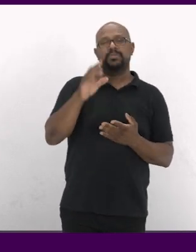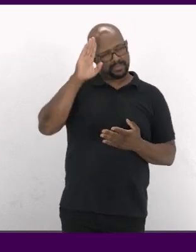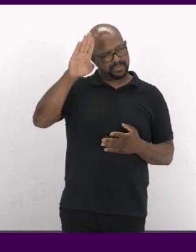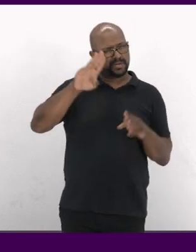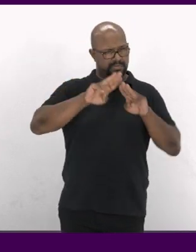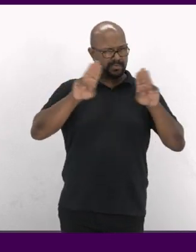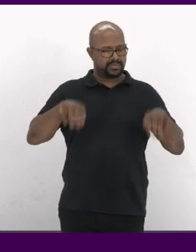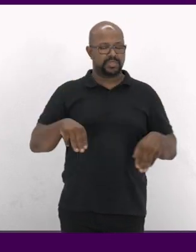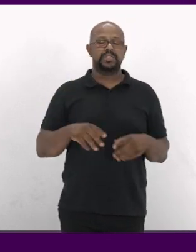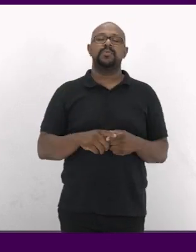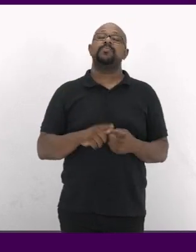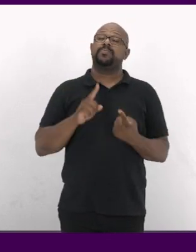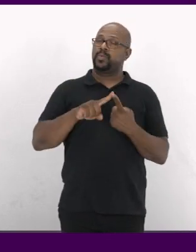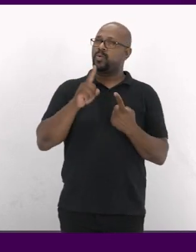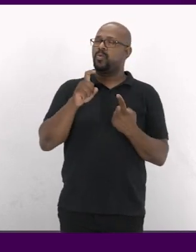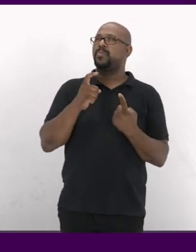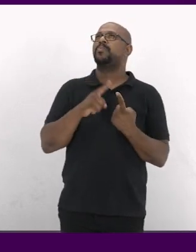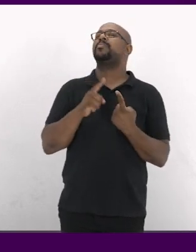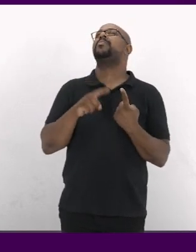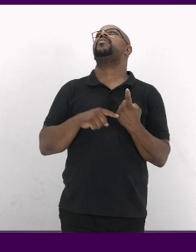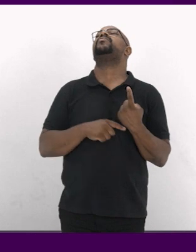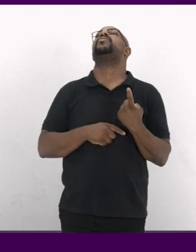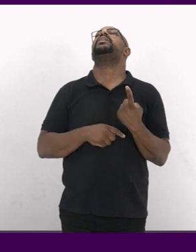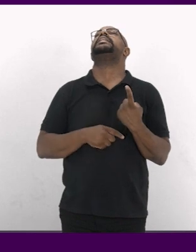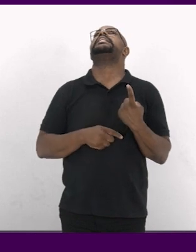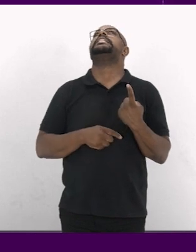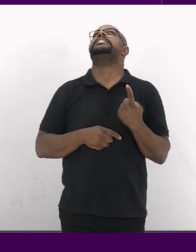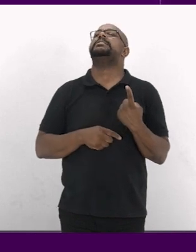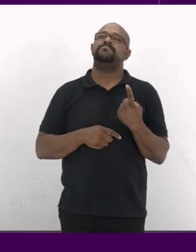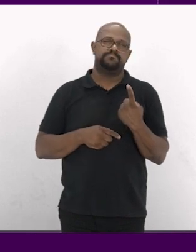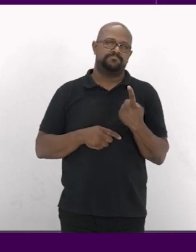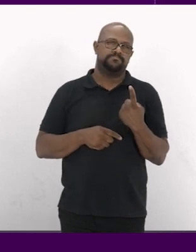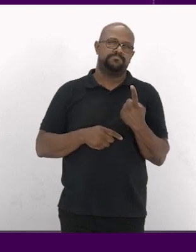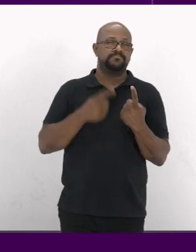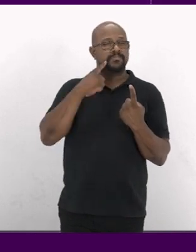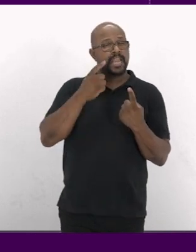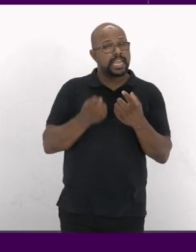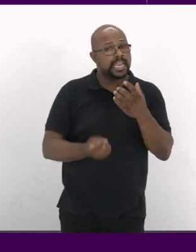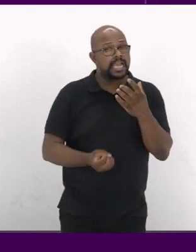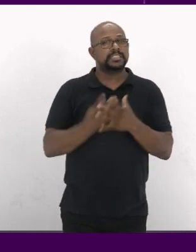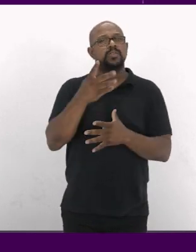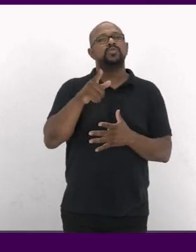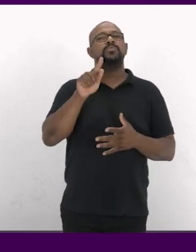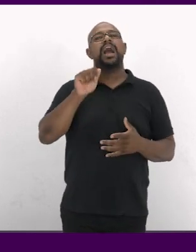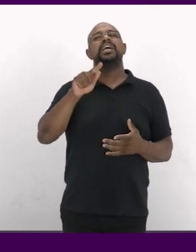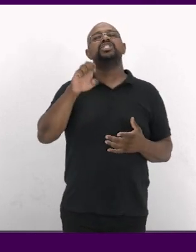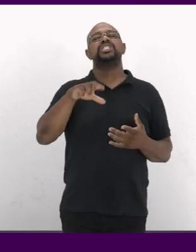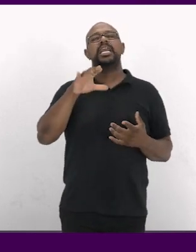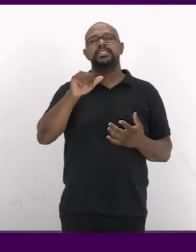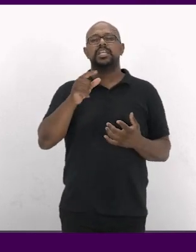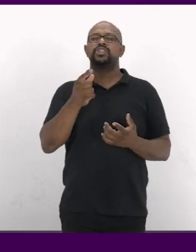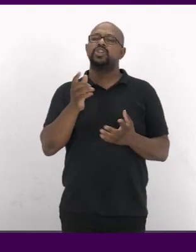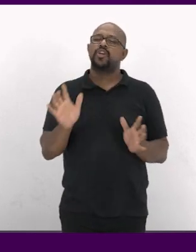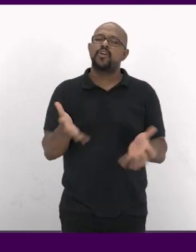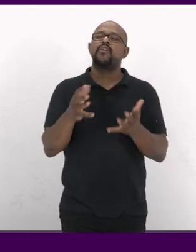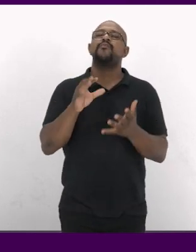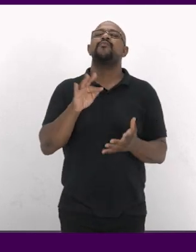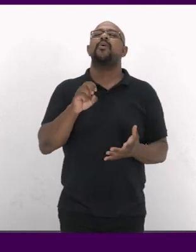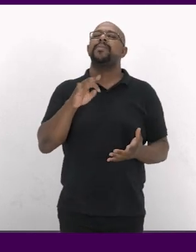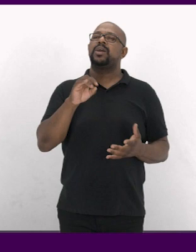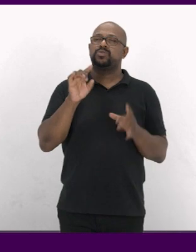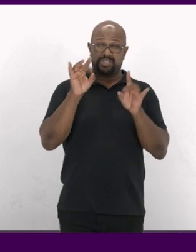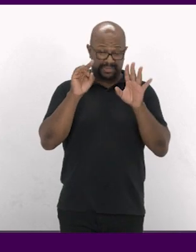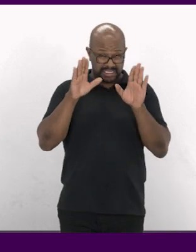para museus, né? Uma foi a sugestão de criação de uma agência de fomento